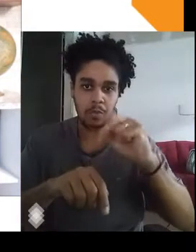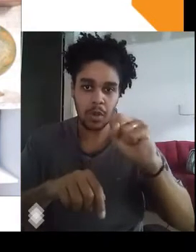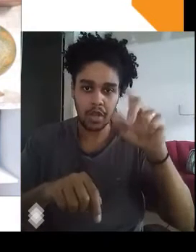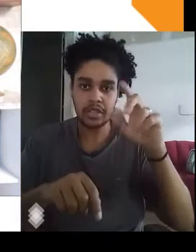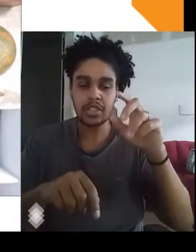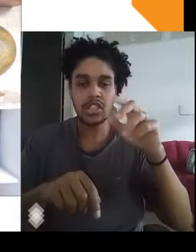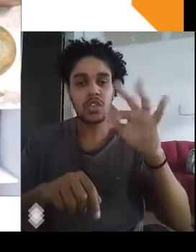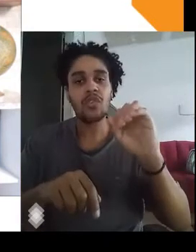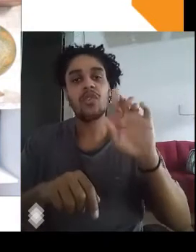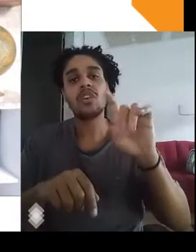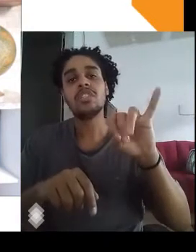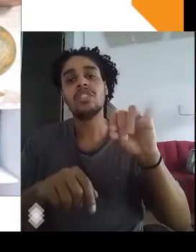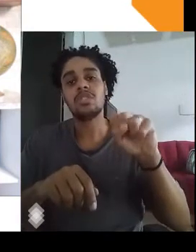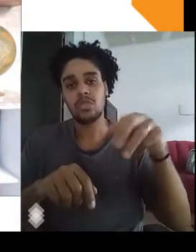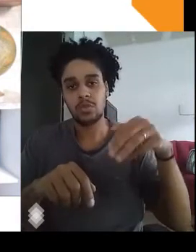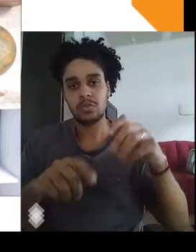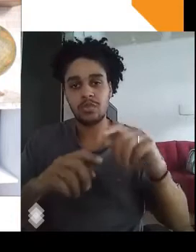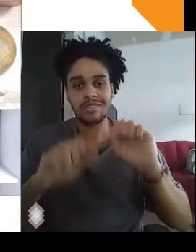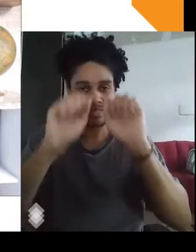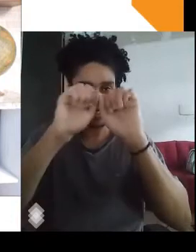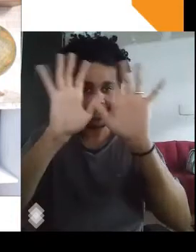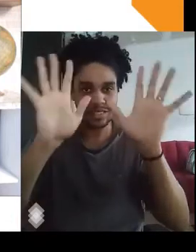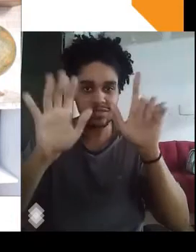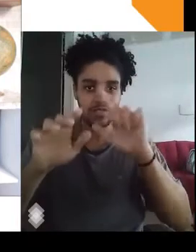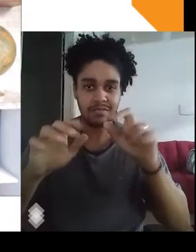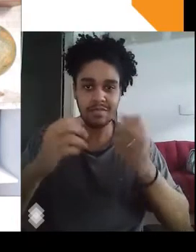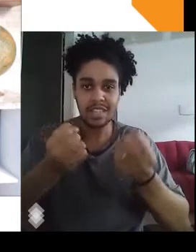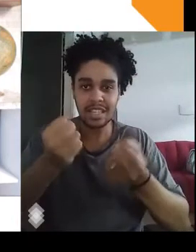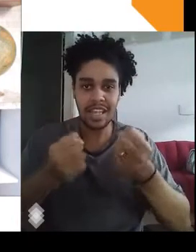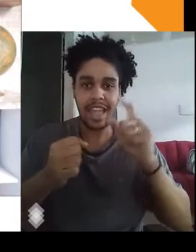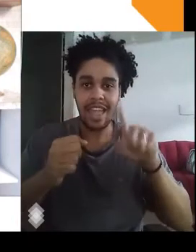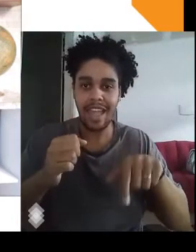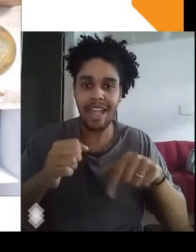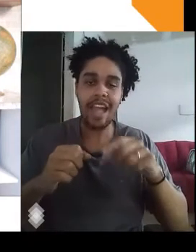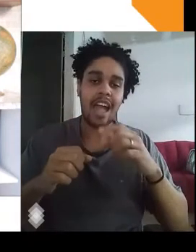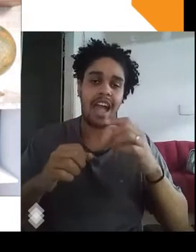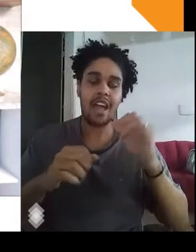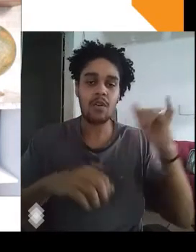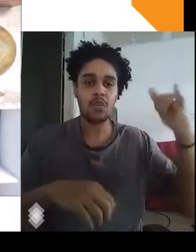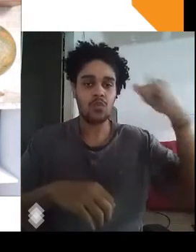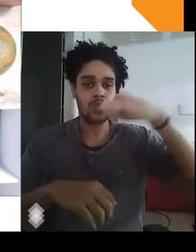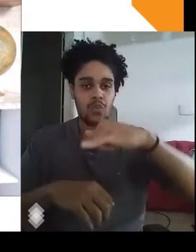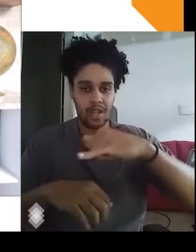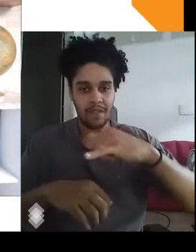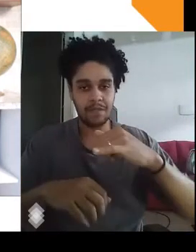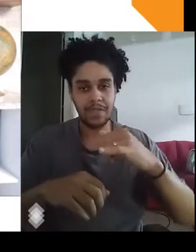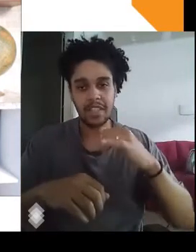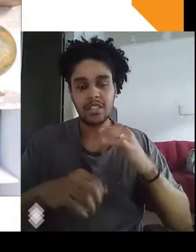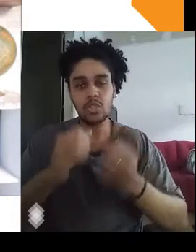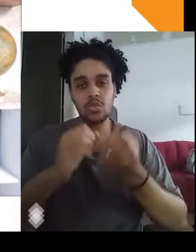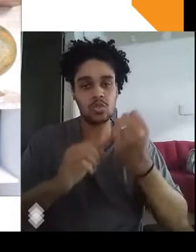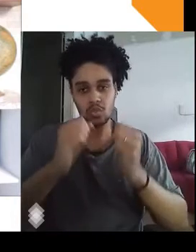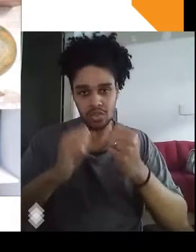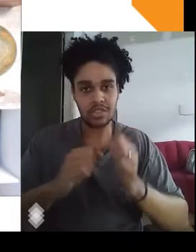modelo pós-fordista, dessa segmentação produtiva, mais esclarecedor do que a indústria automobilística é a indústria